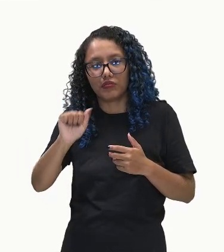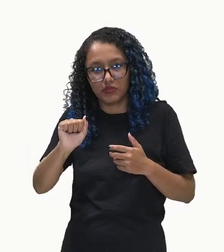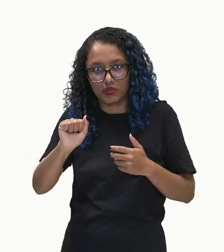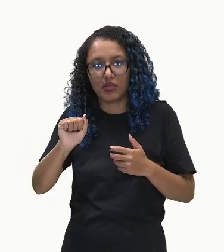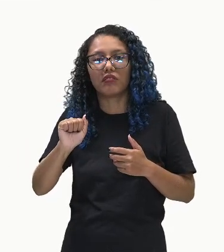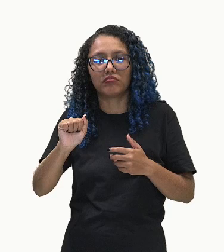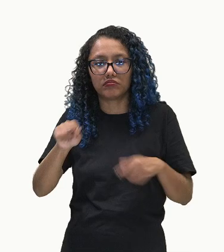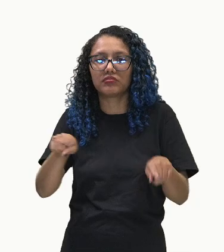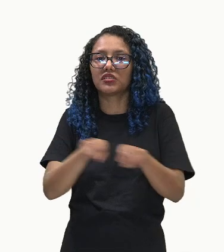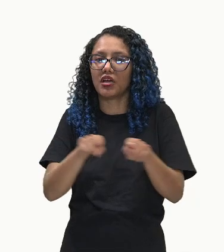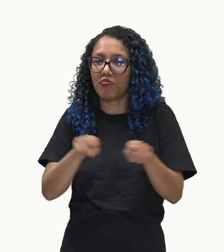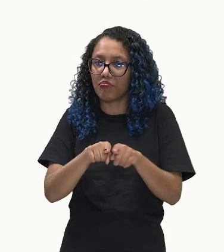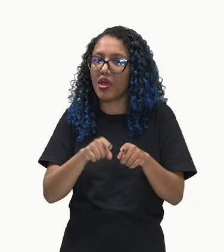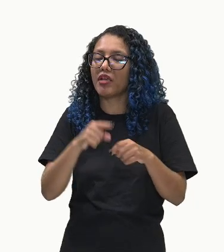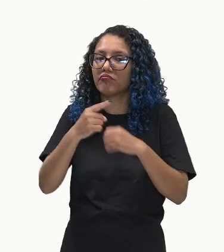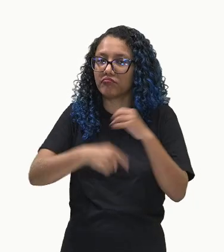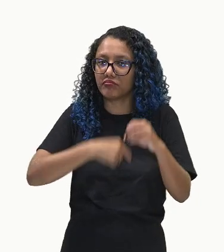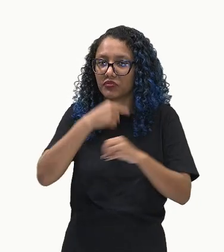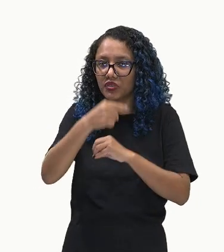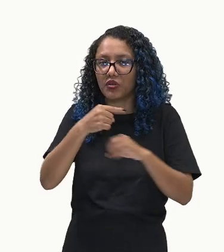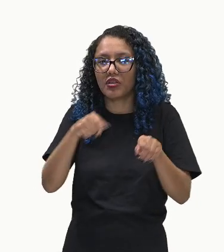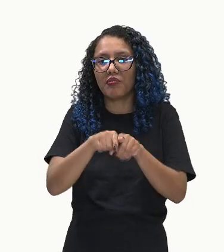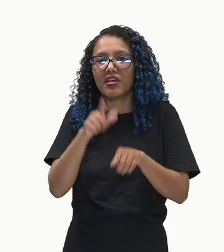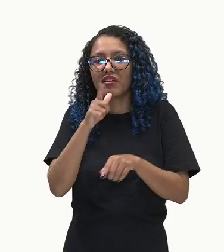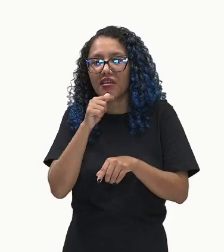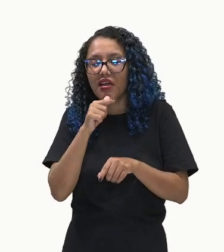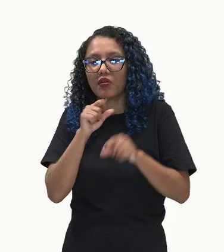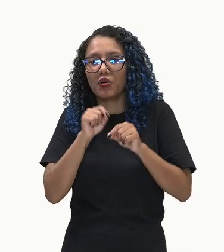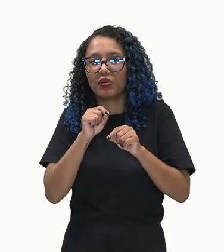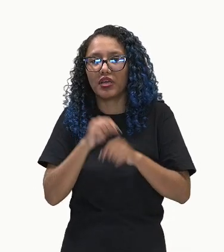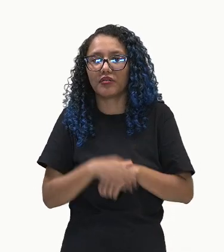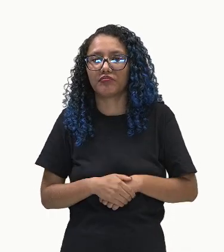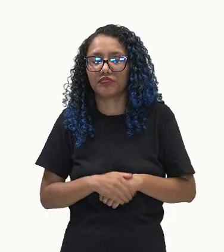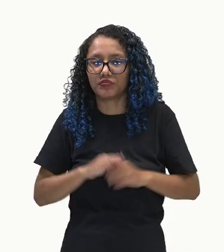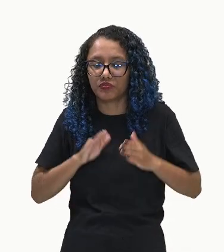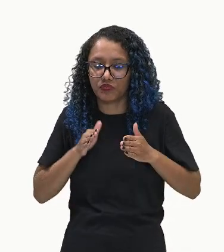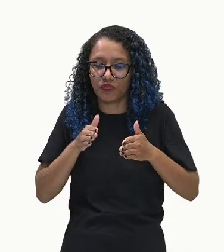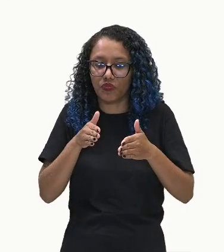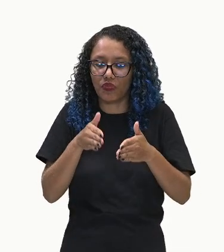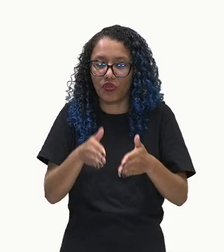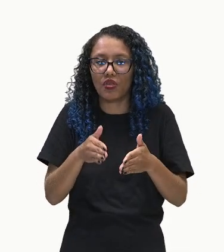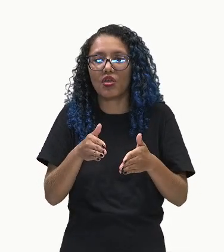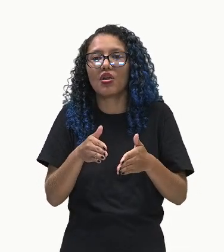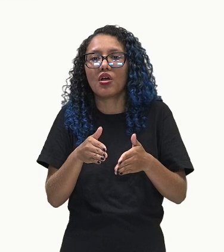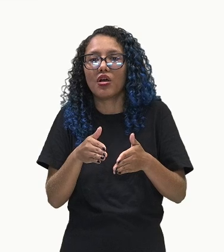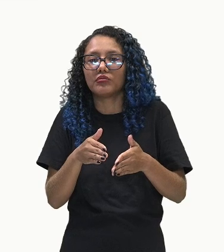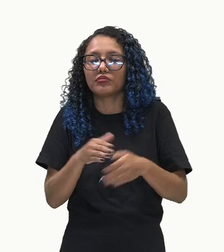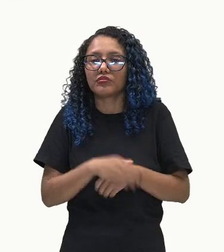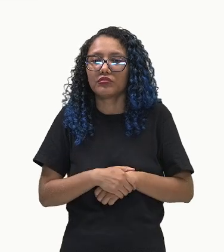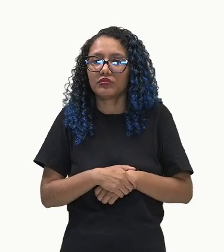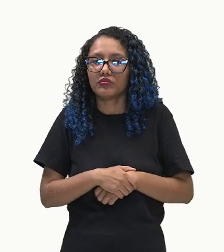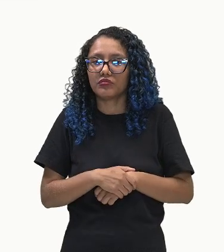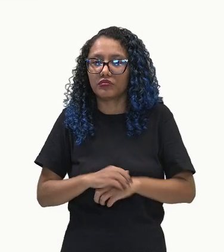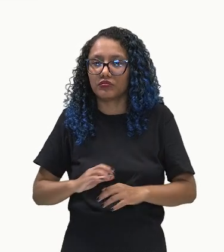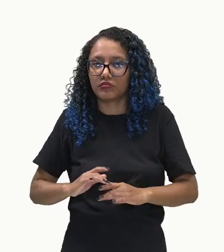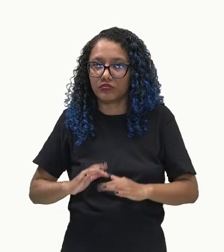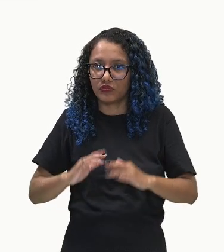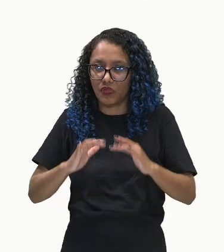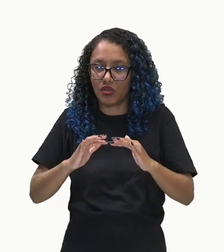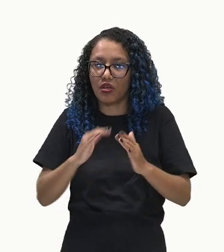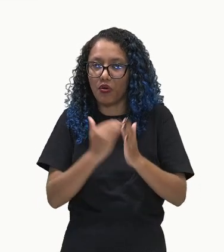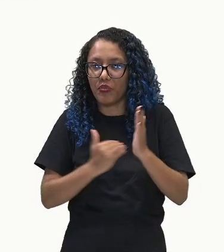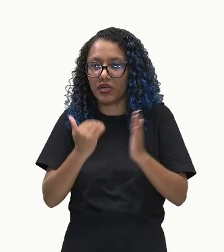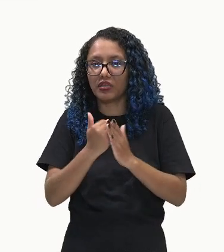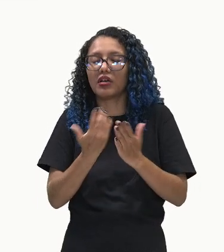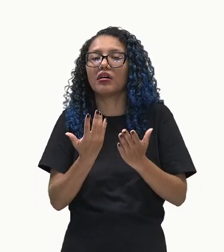ainda, concentrando a urina muito mais, aí ela vai tomando aquele aspecto, a coloração e o